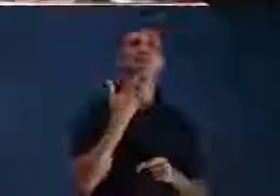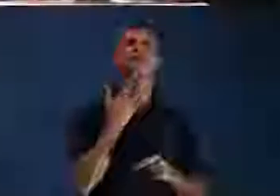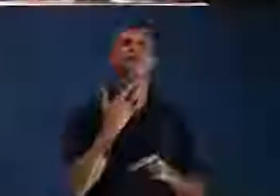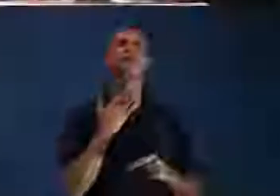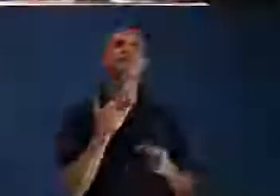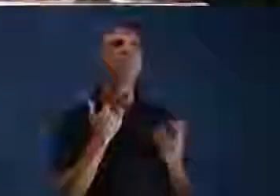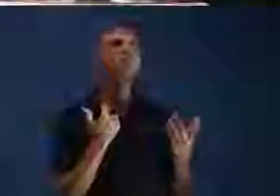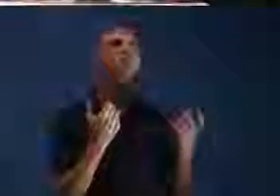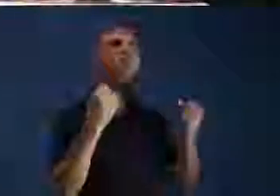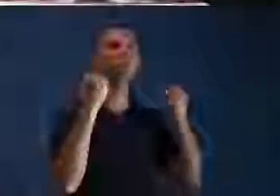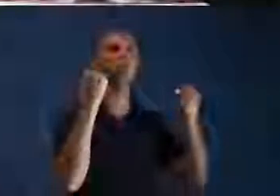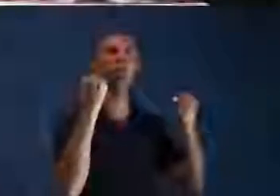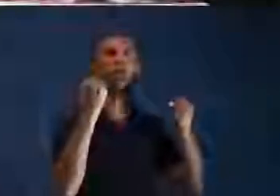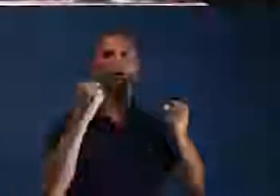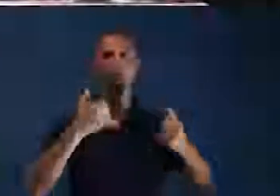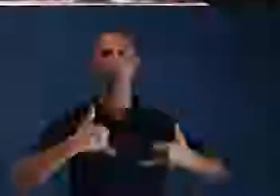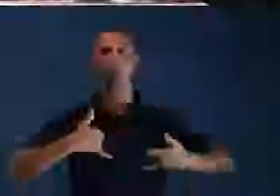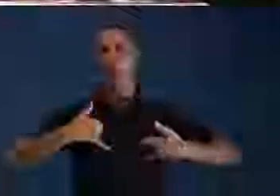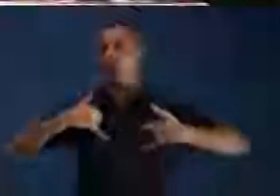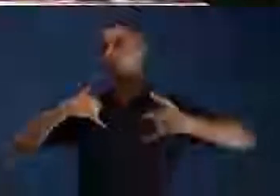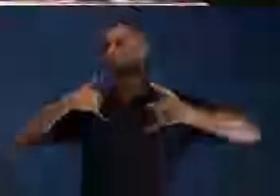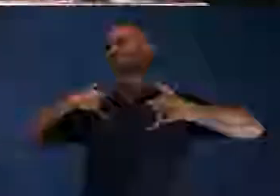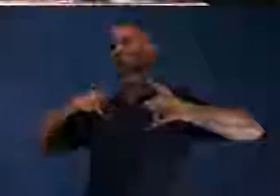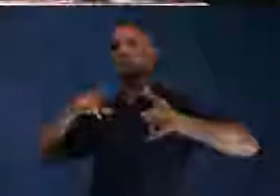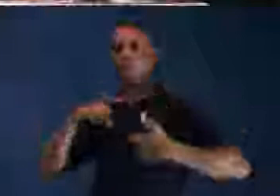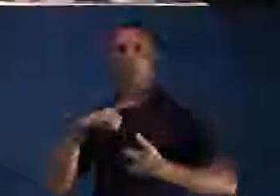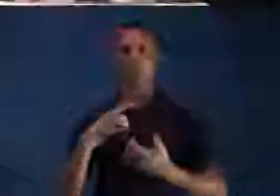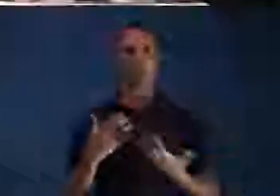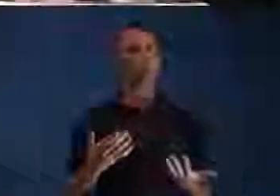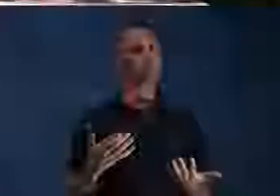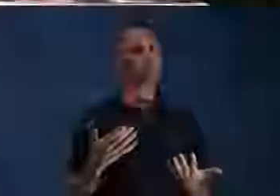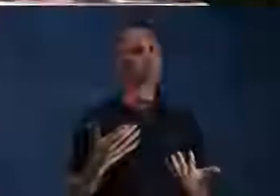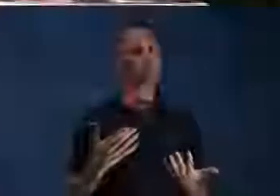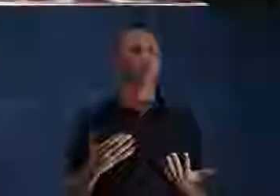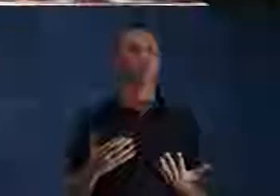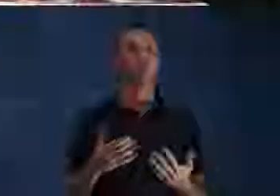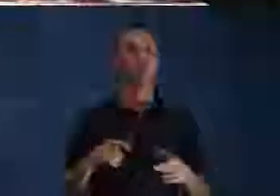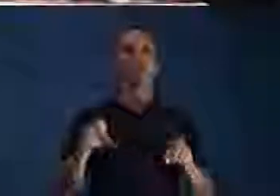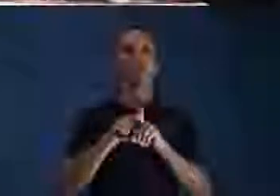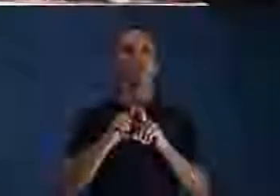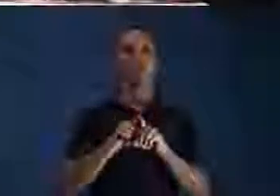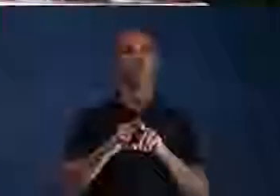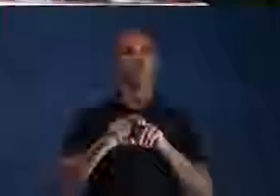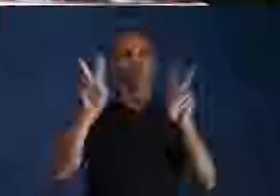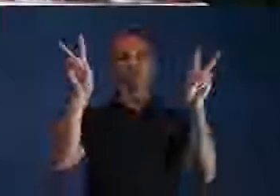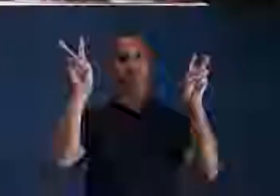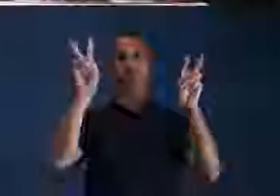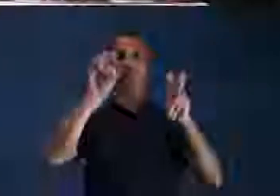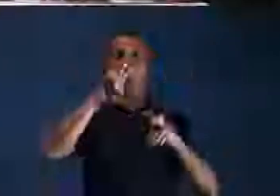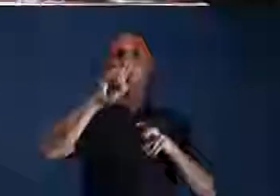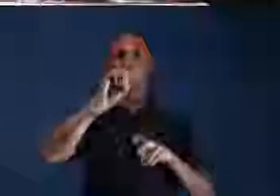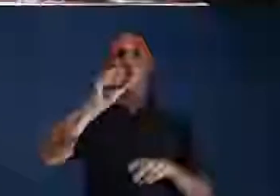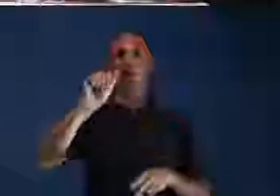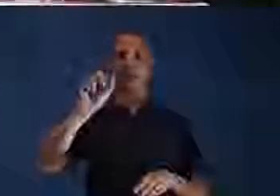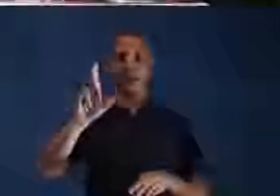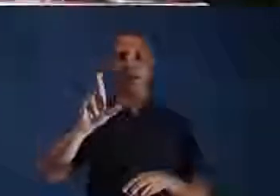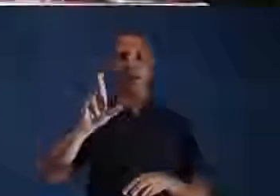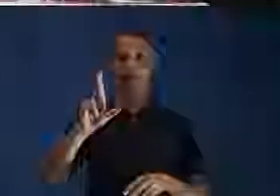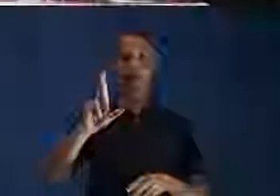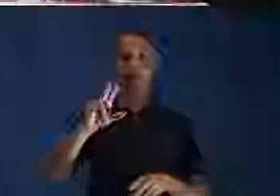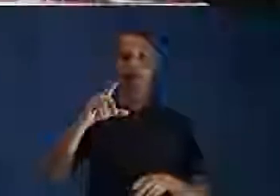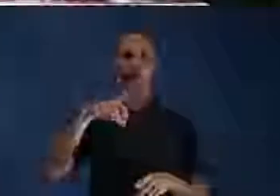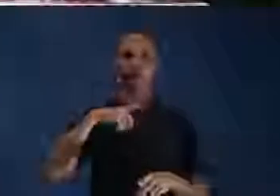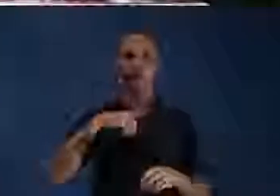de poder e da soberba desmedida. A série Noir, por exemplo, inaugurada com